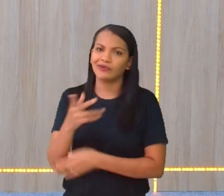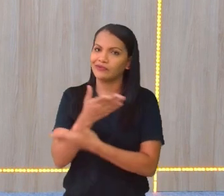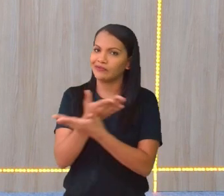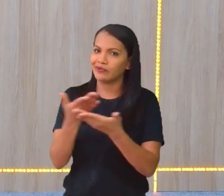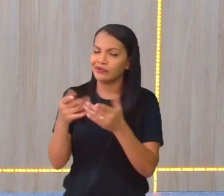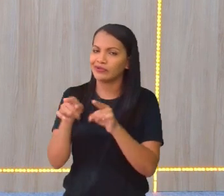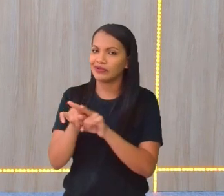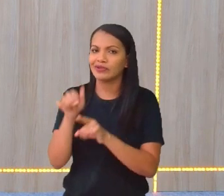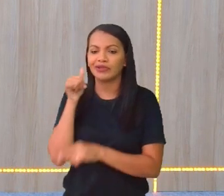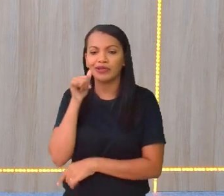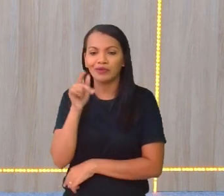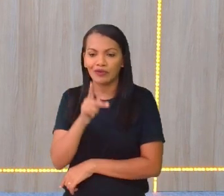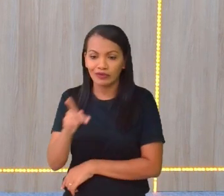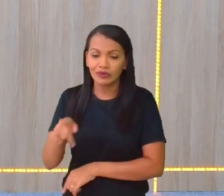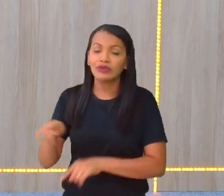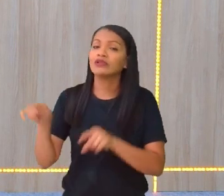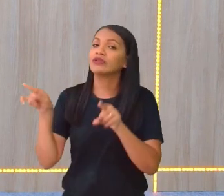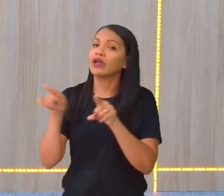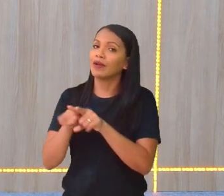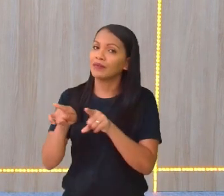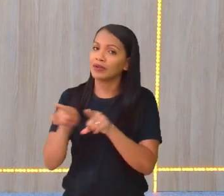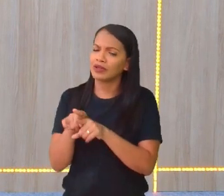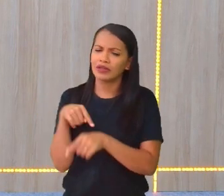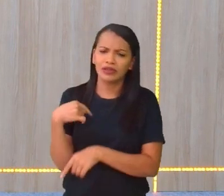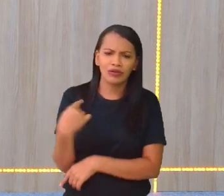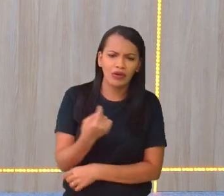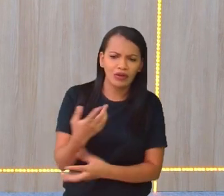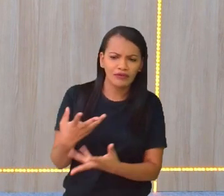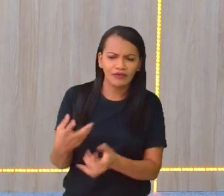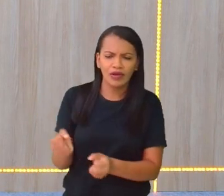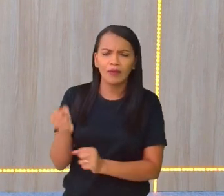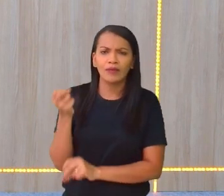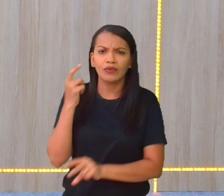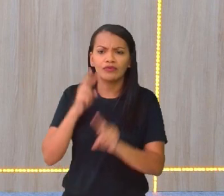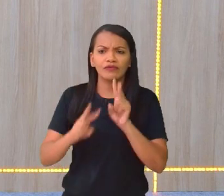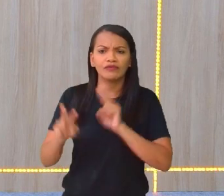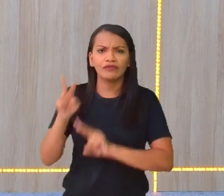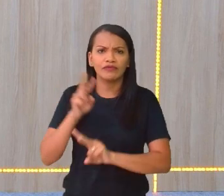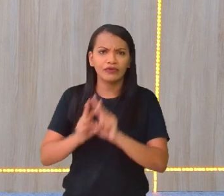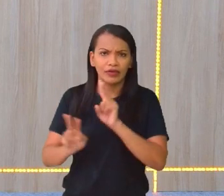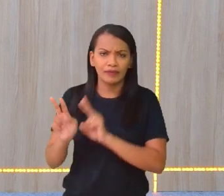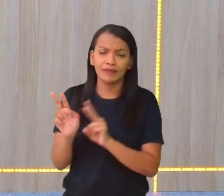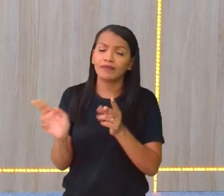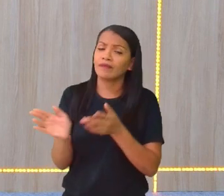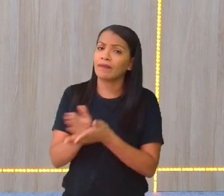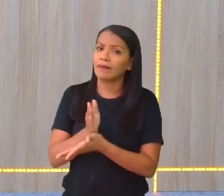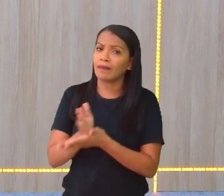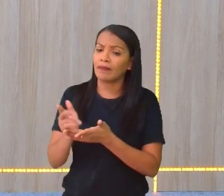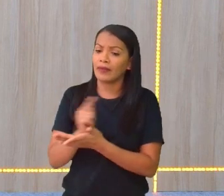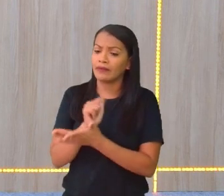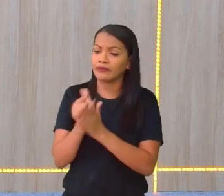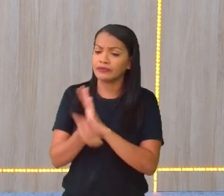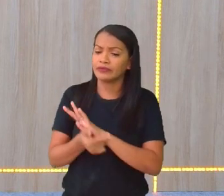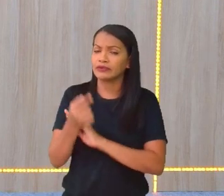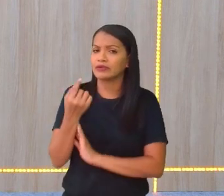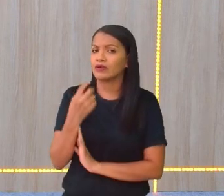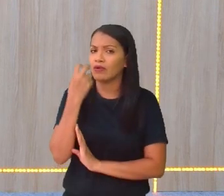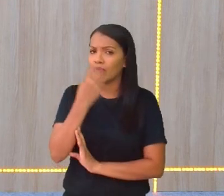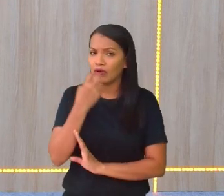e professoras. E aí nós vamos rever, não é? Quais são esses gêneros